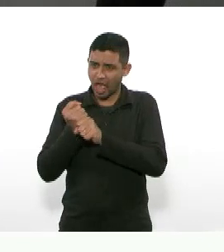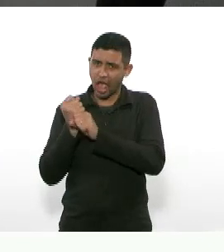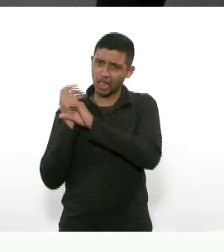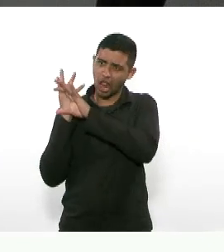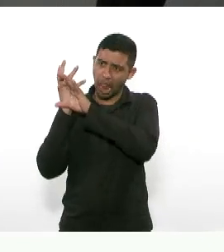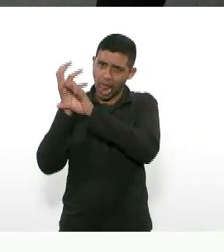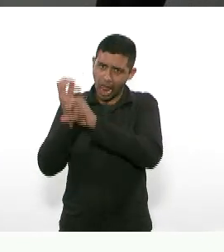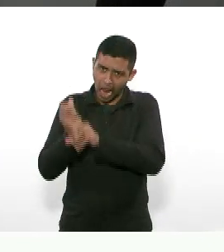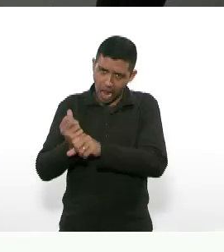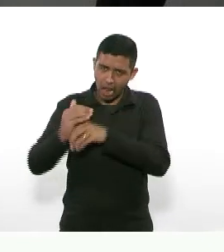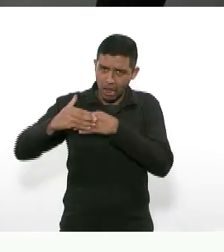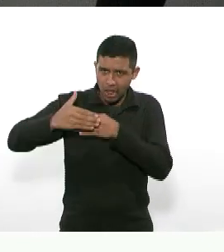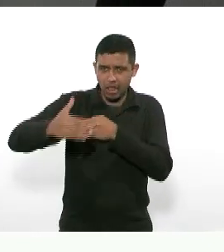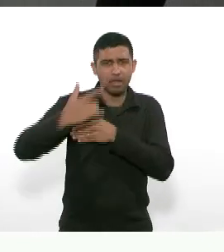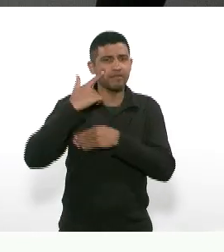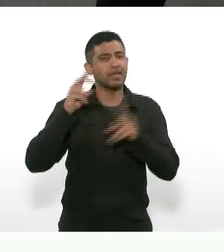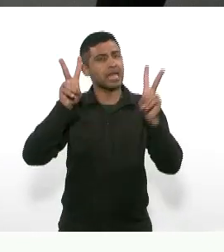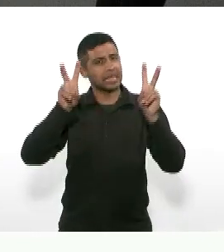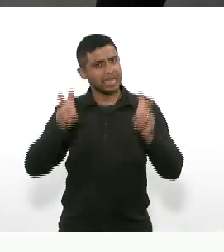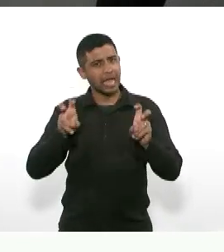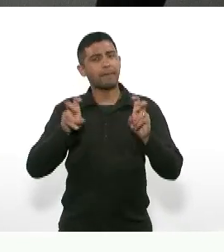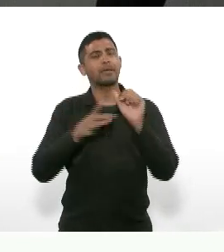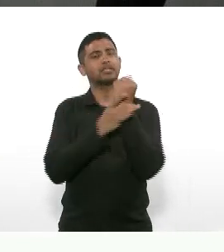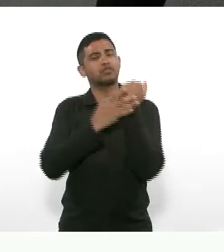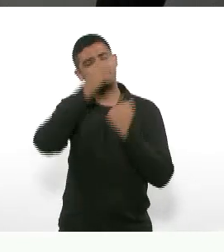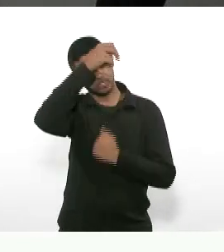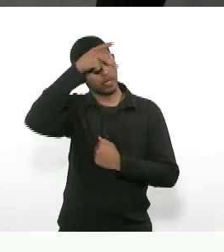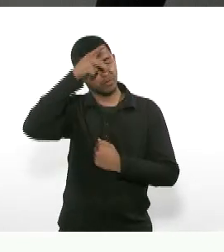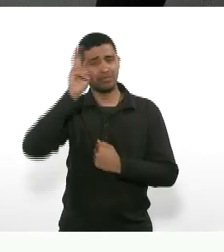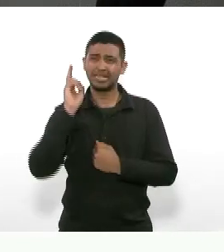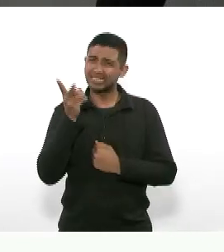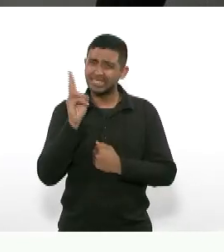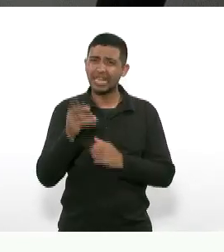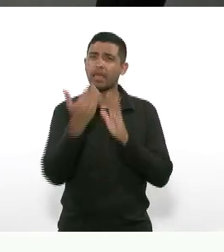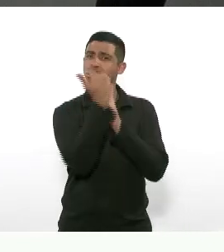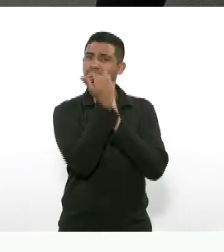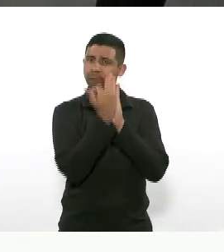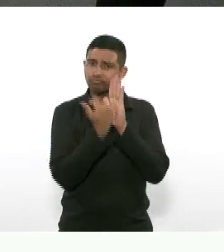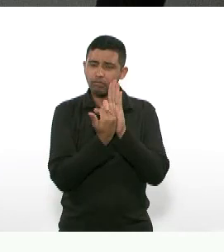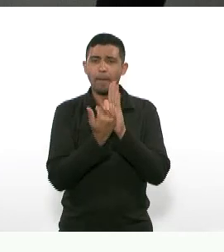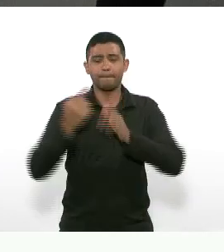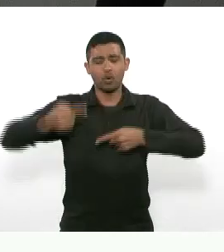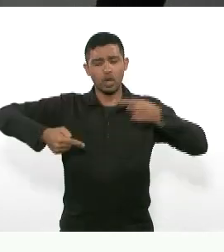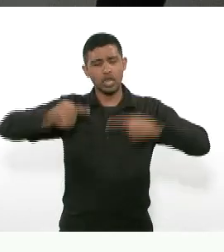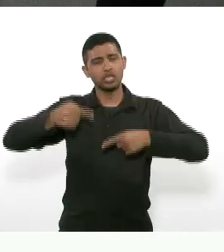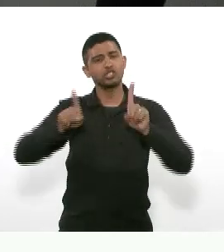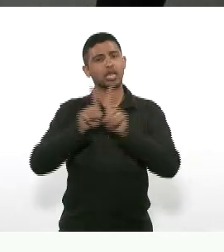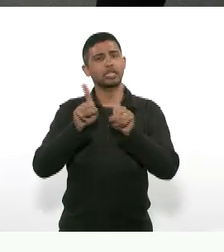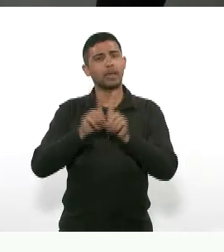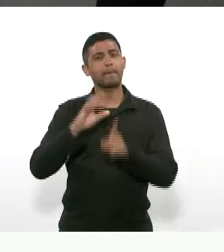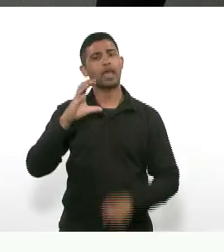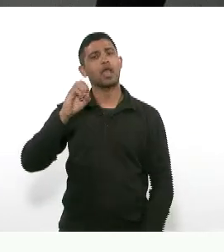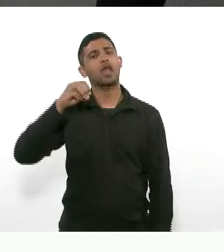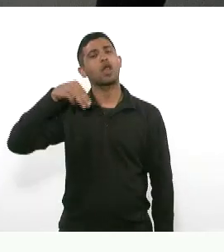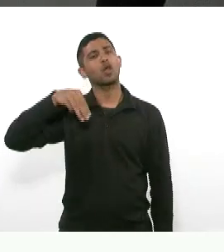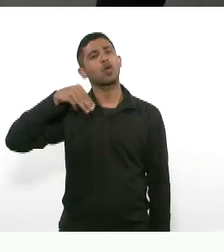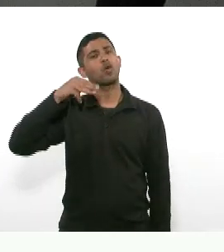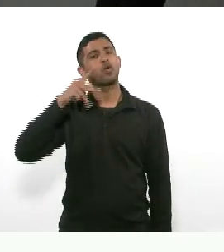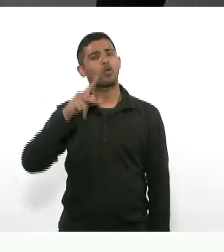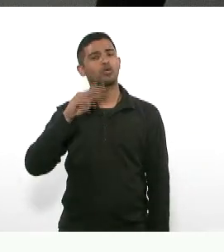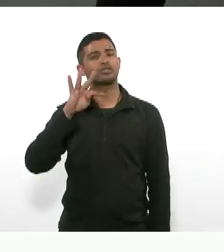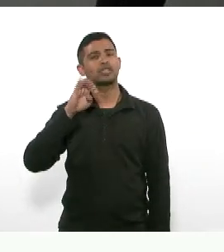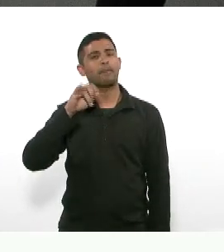segurança pública vem fazendo parte da agenda política e da agenda contemporânea. E é preciso, né, que a